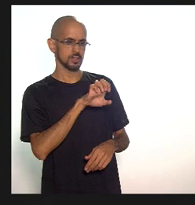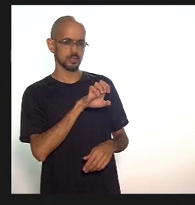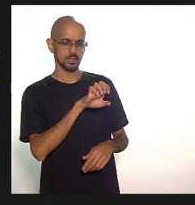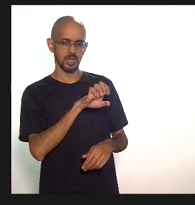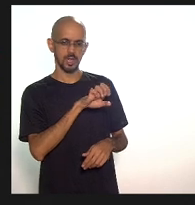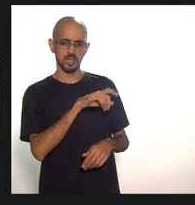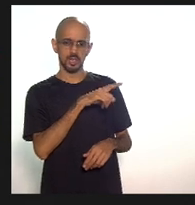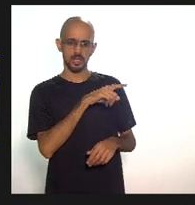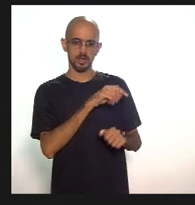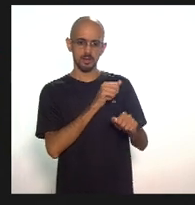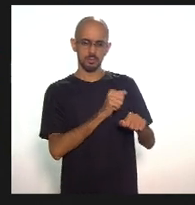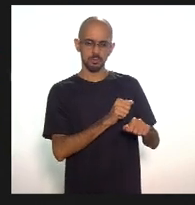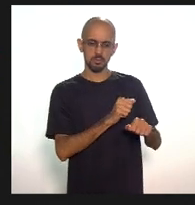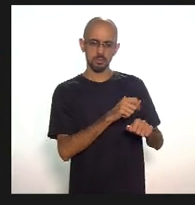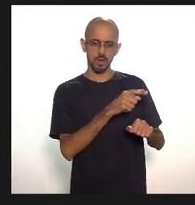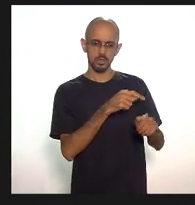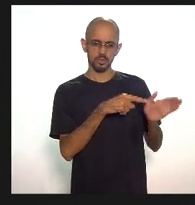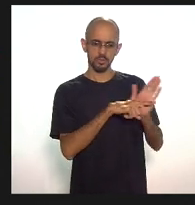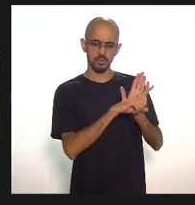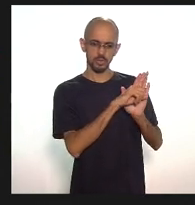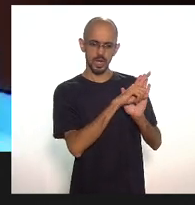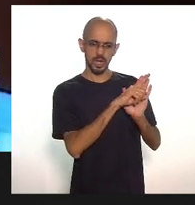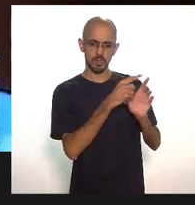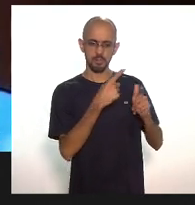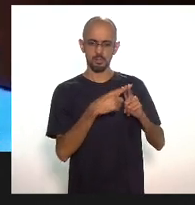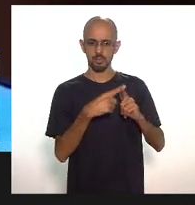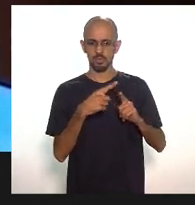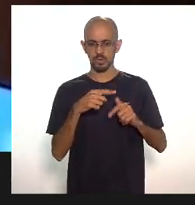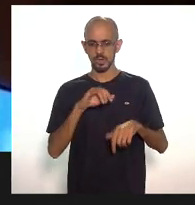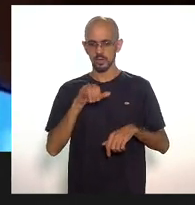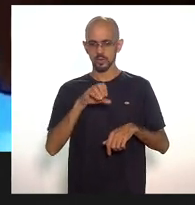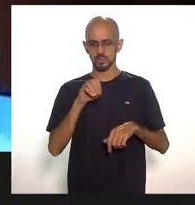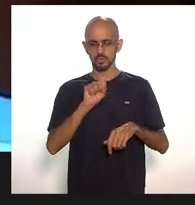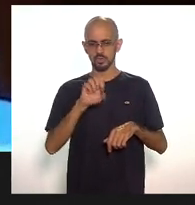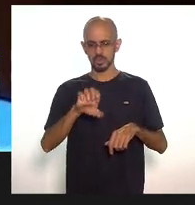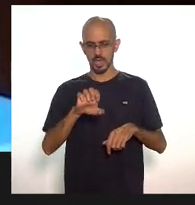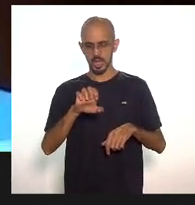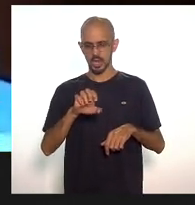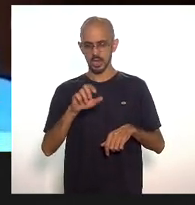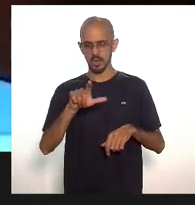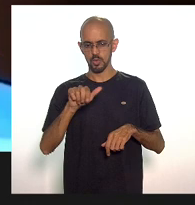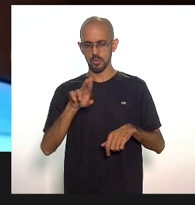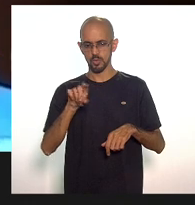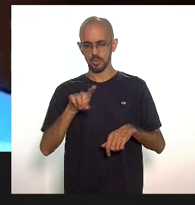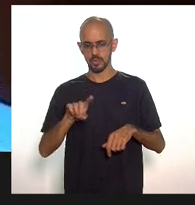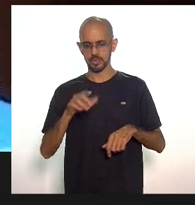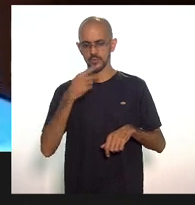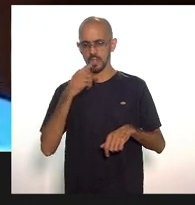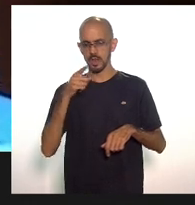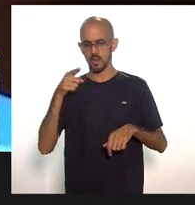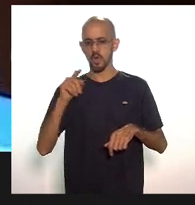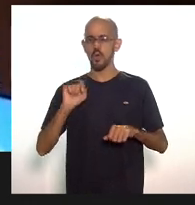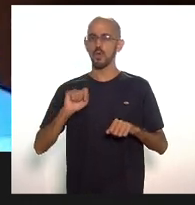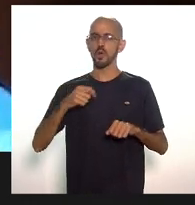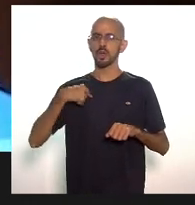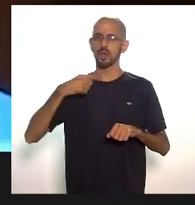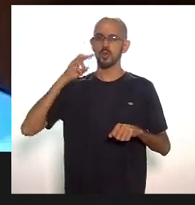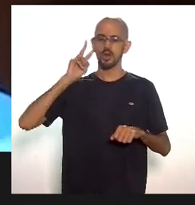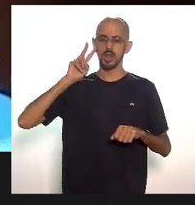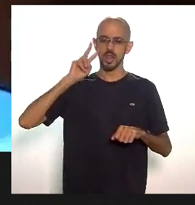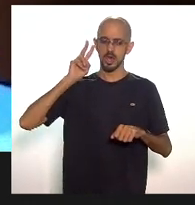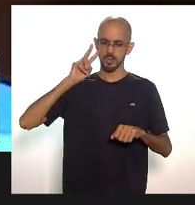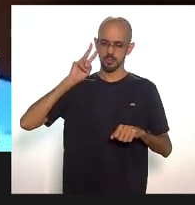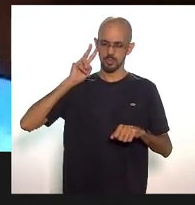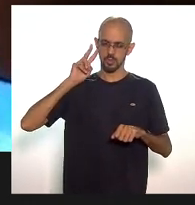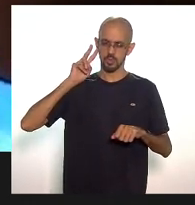favor. Presidenta, por favor. É porque o Zé Luiz mencionou um aspecto que eu estou lembrando, Zé Luiz, Mariane, todos